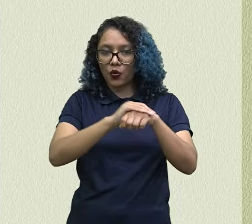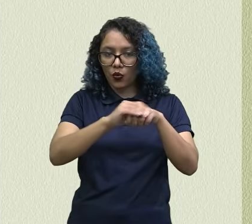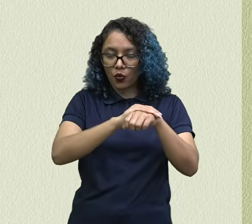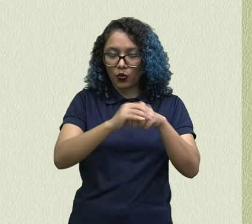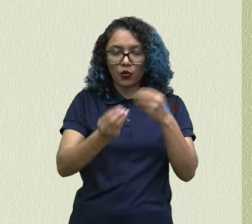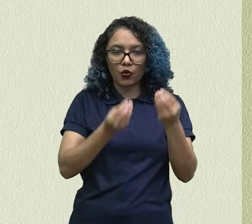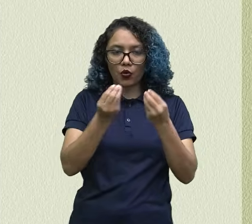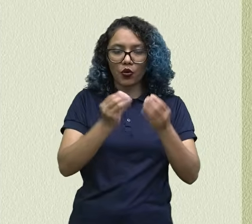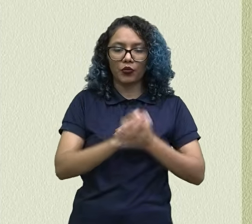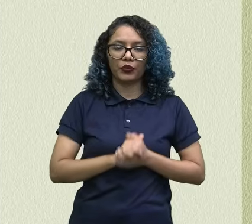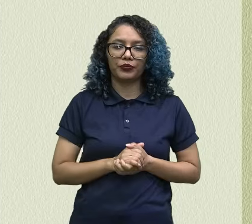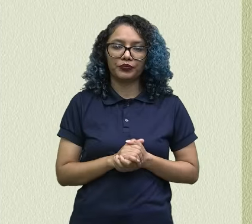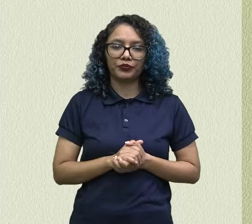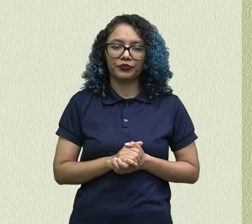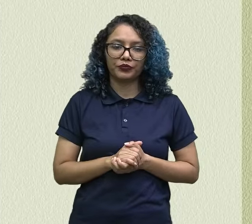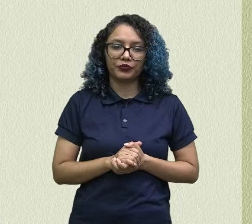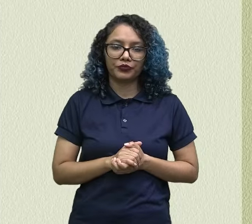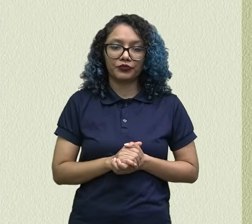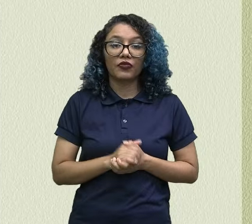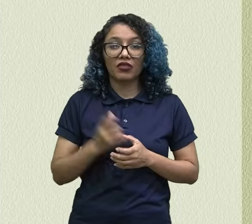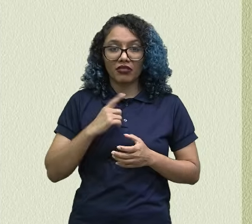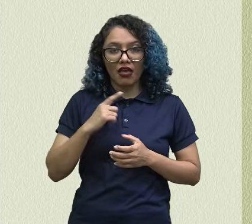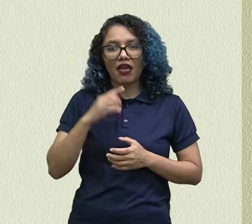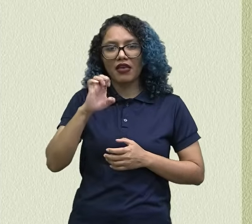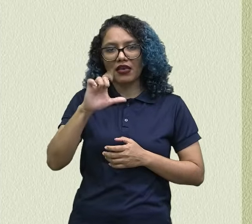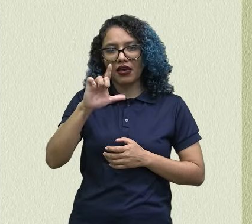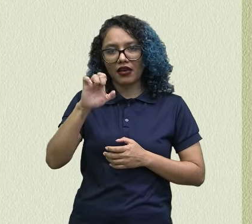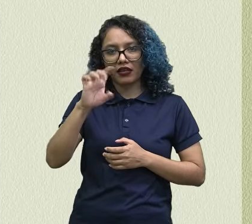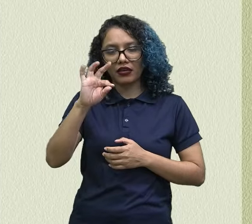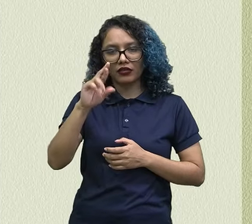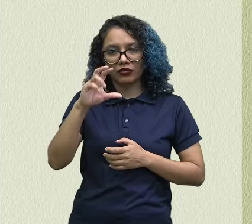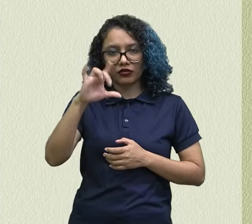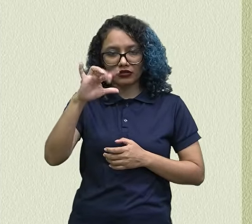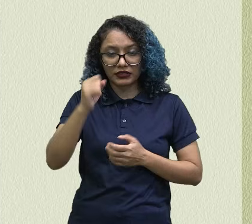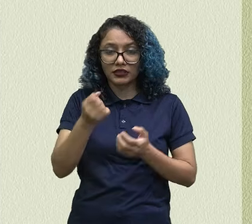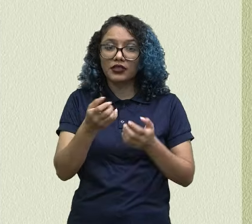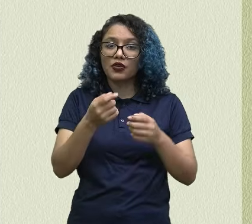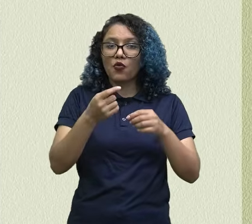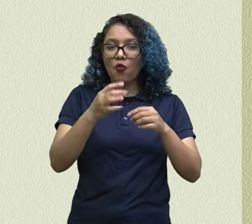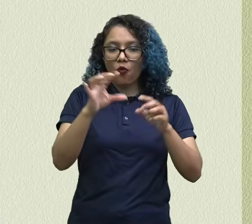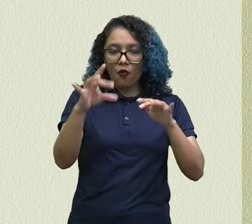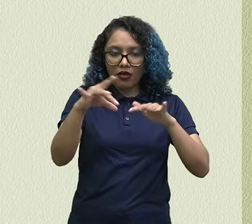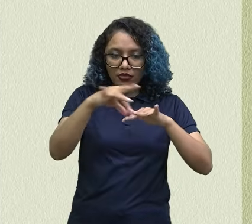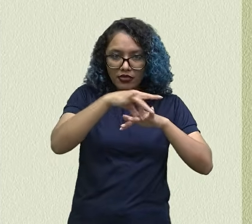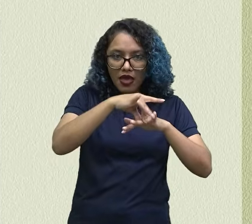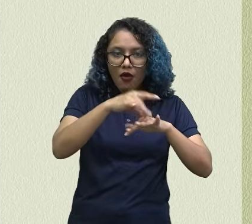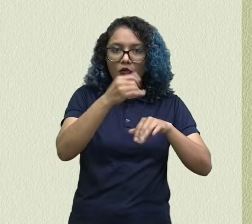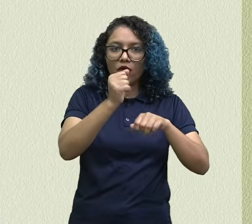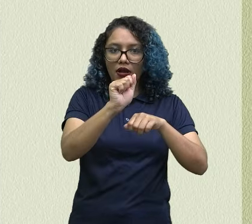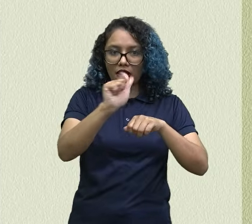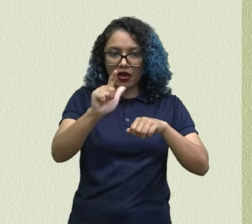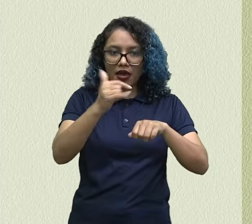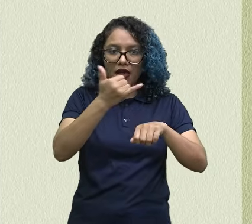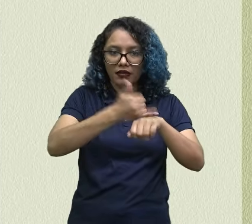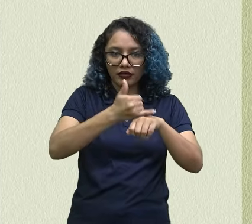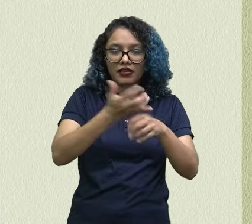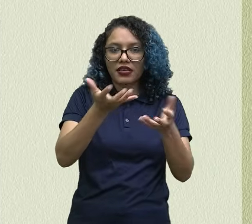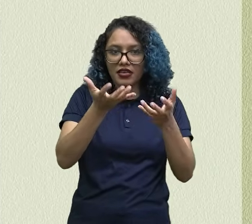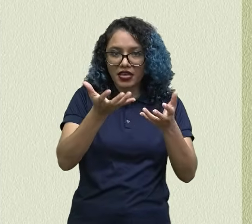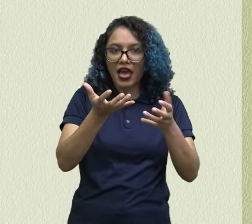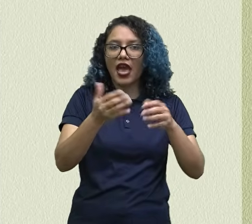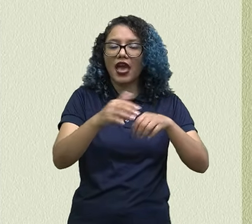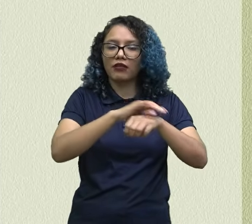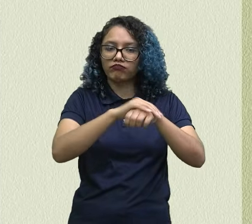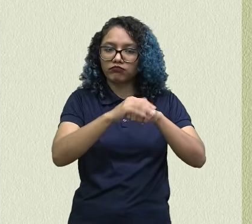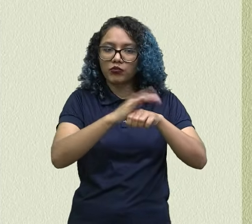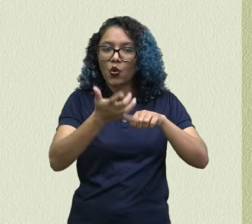de eletrólise em que se deseja dourar um anel de alumínio. O anel é colocado ao